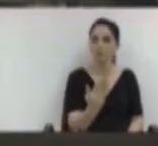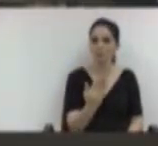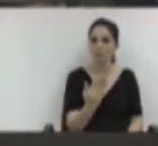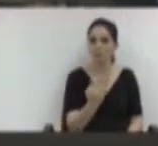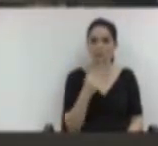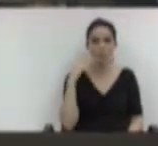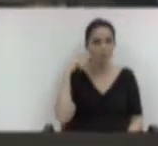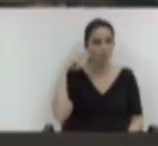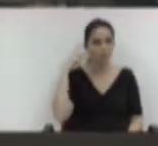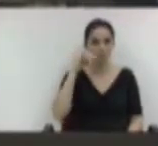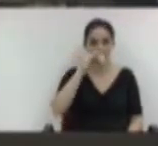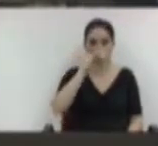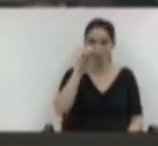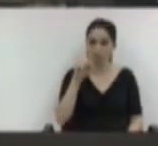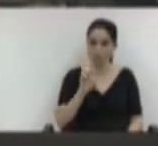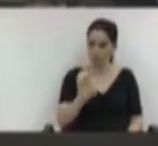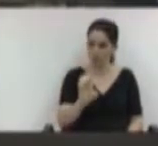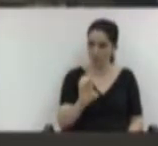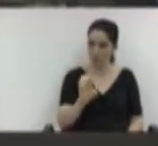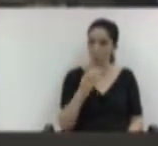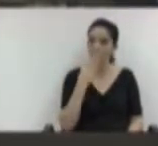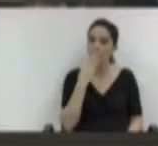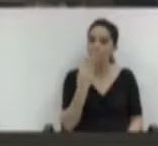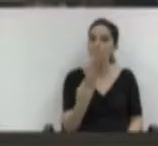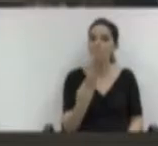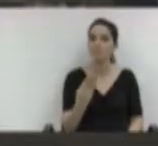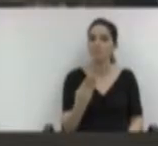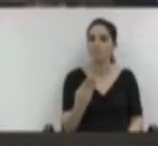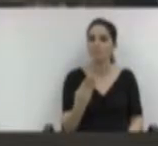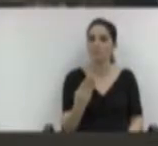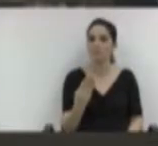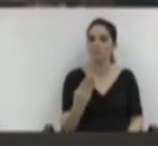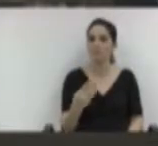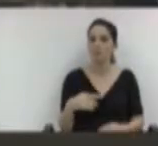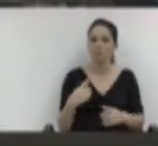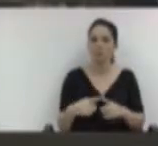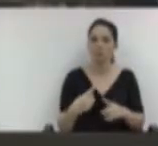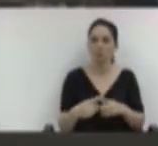essas informações e que a população da cidade de Limeira